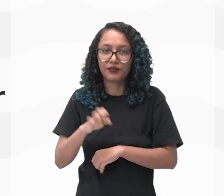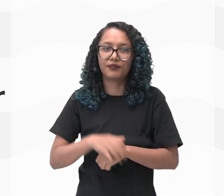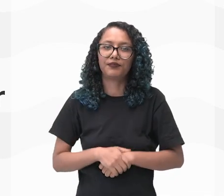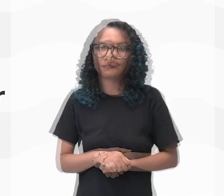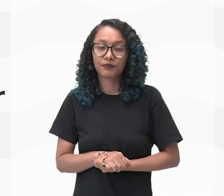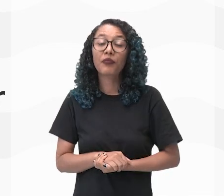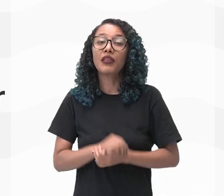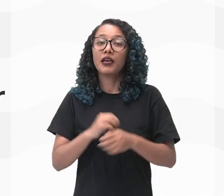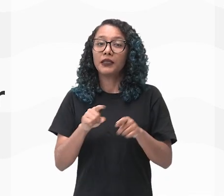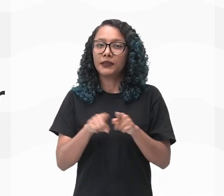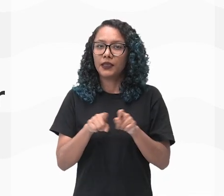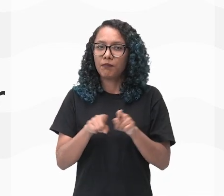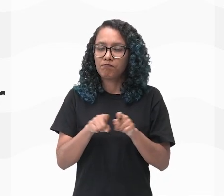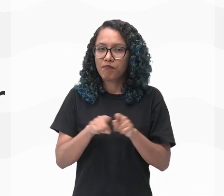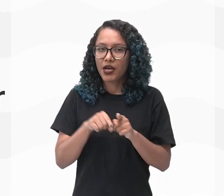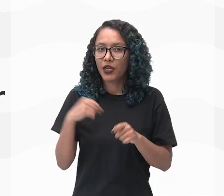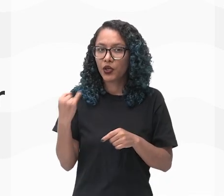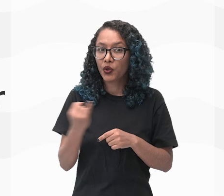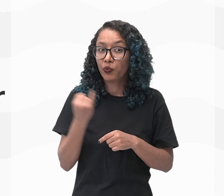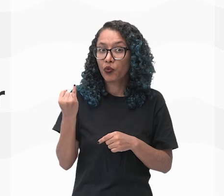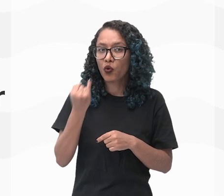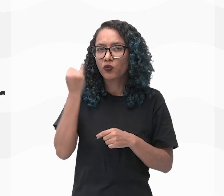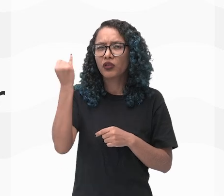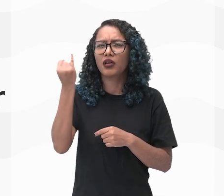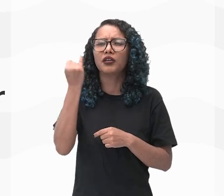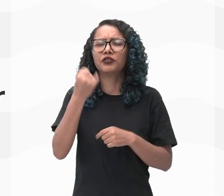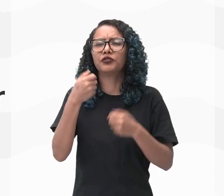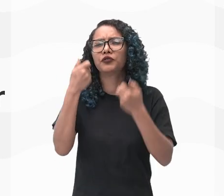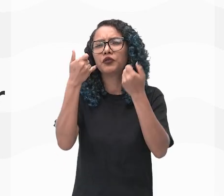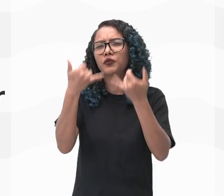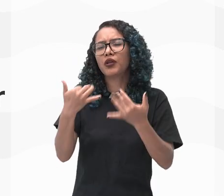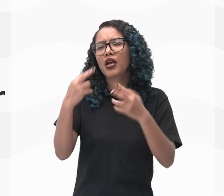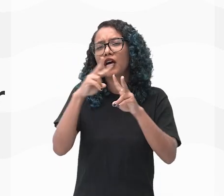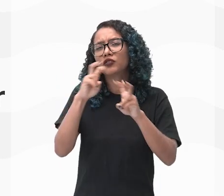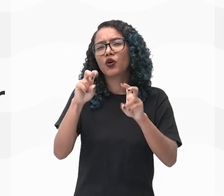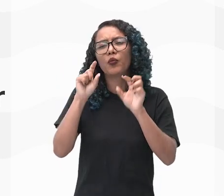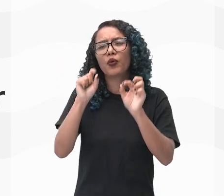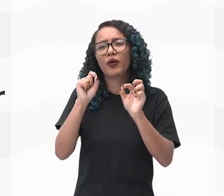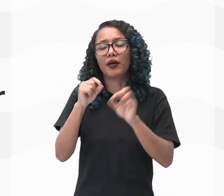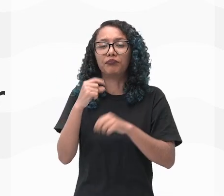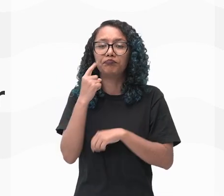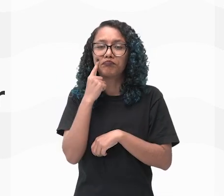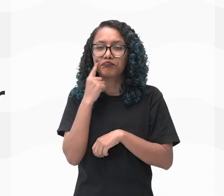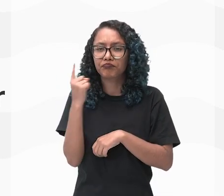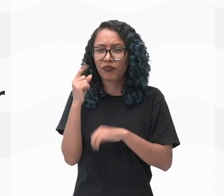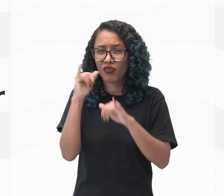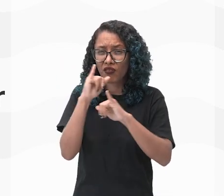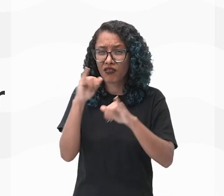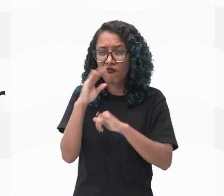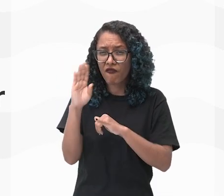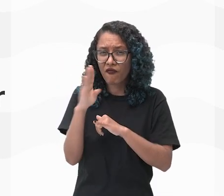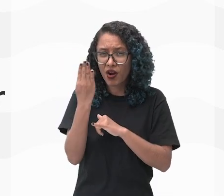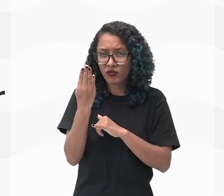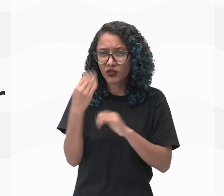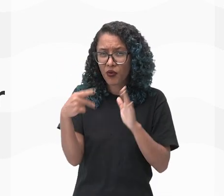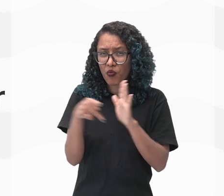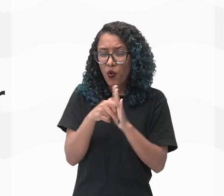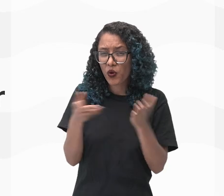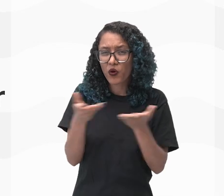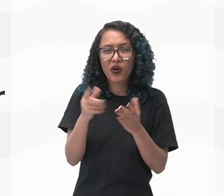existiram. Elas não são um fenômeno recente, certo? Praticamente, desde que surgiram os primeiros meios